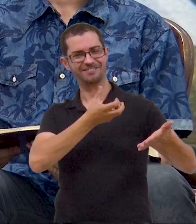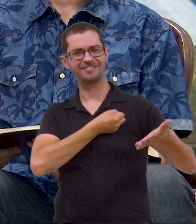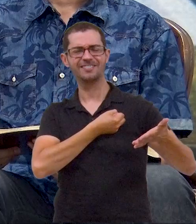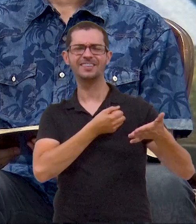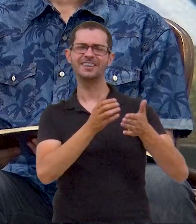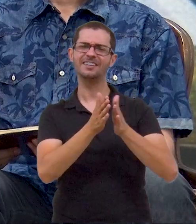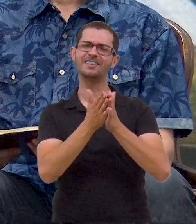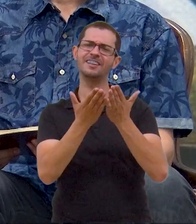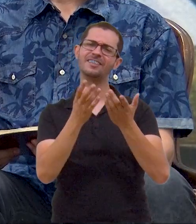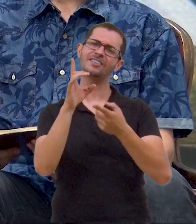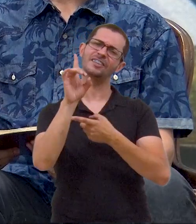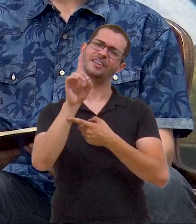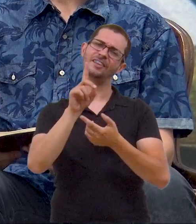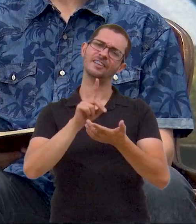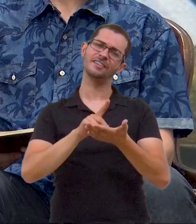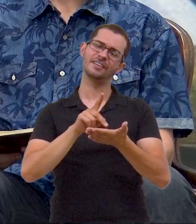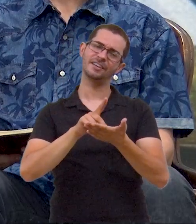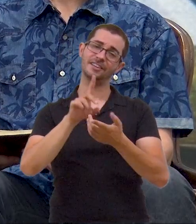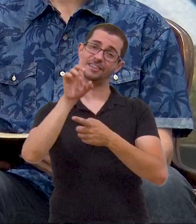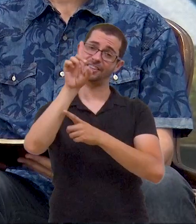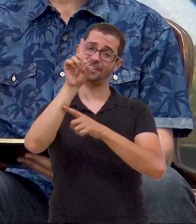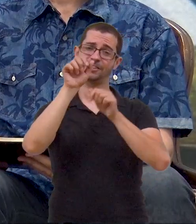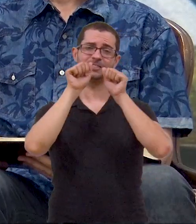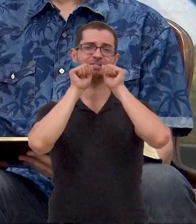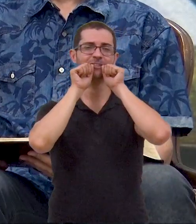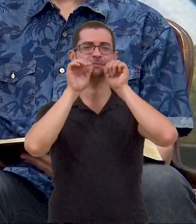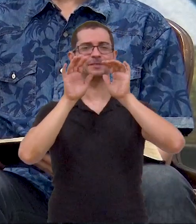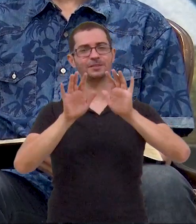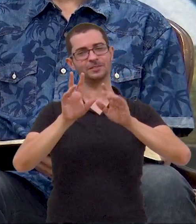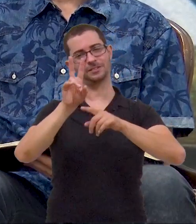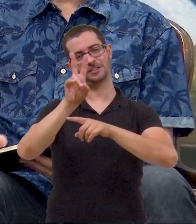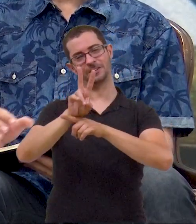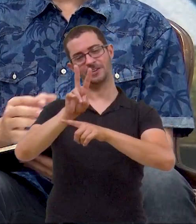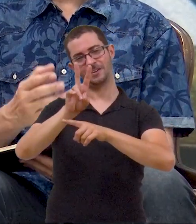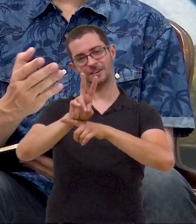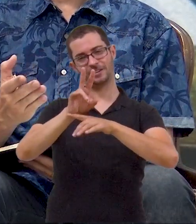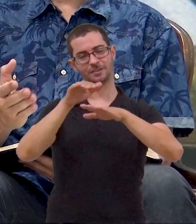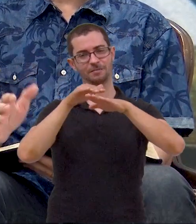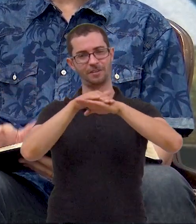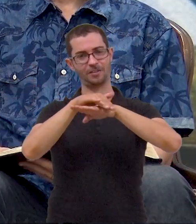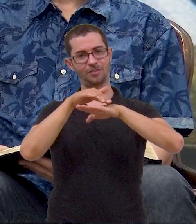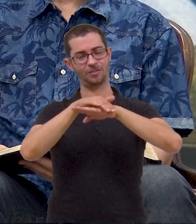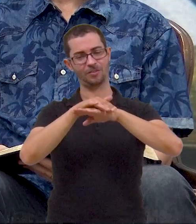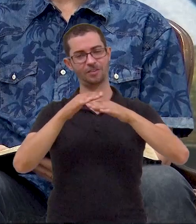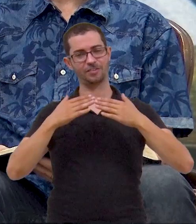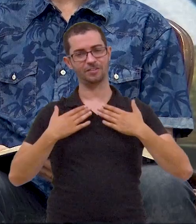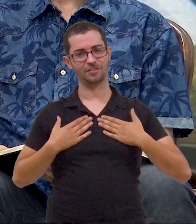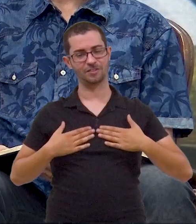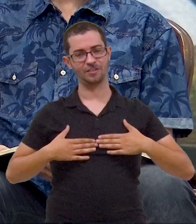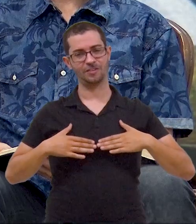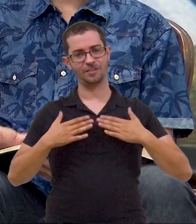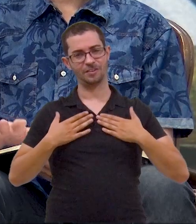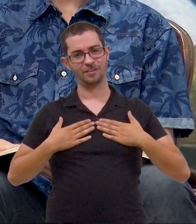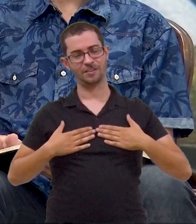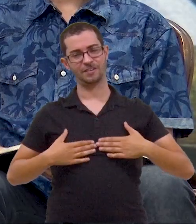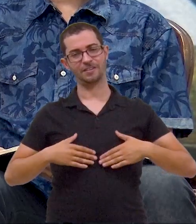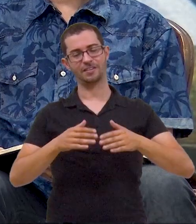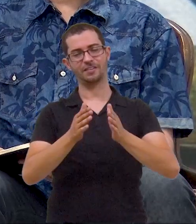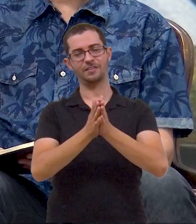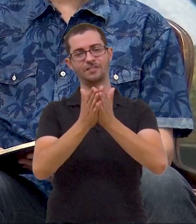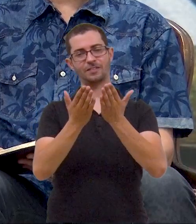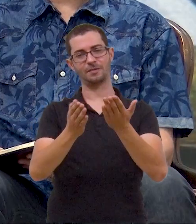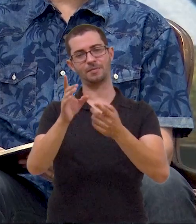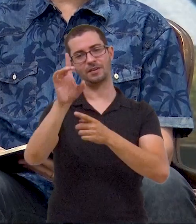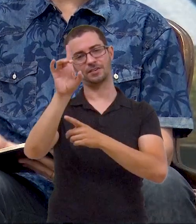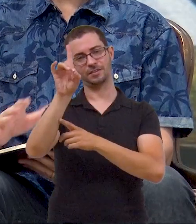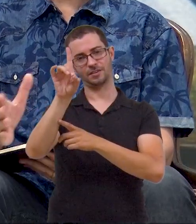única. Que o Senhor te abençoe, te guarde, seja uma noite no descanso da palavra de